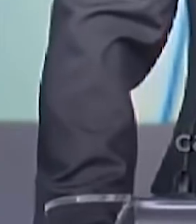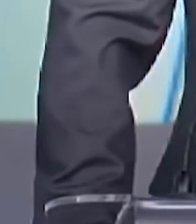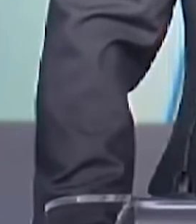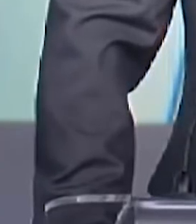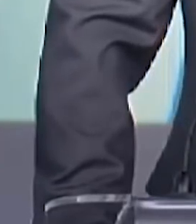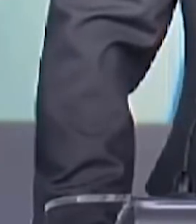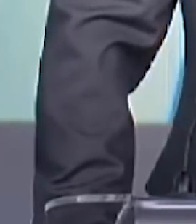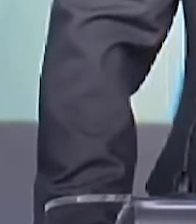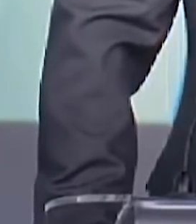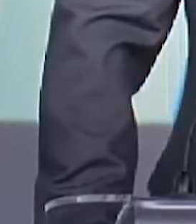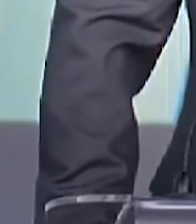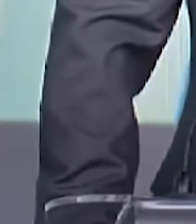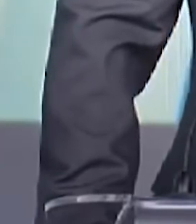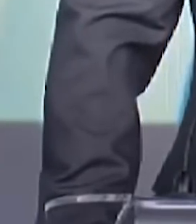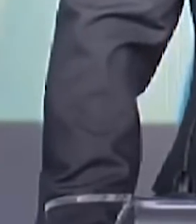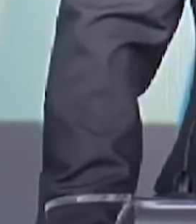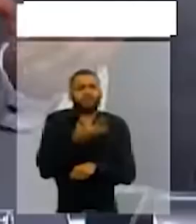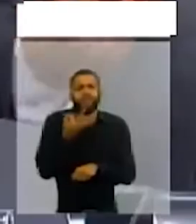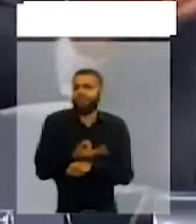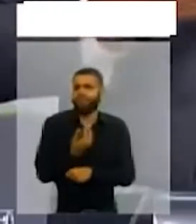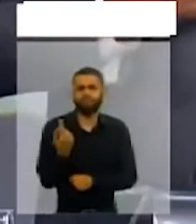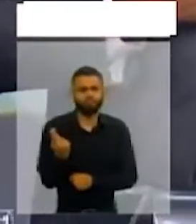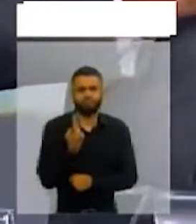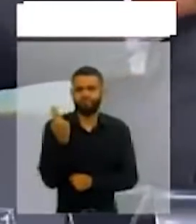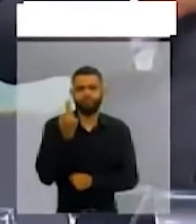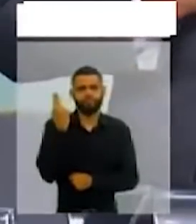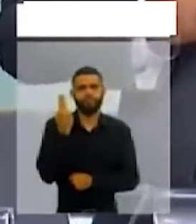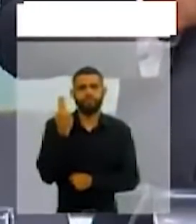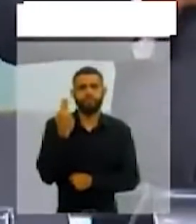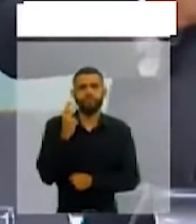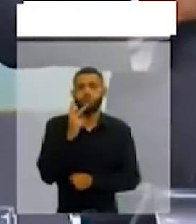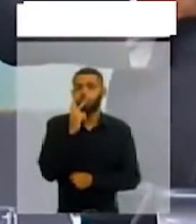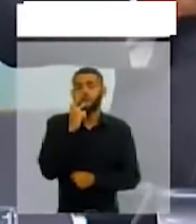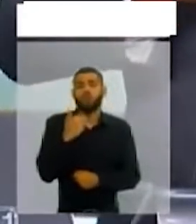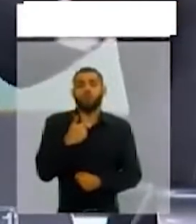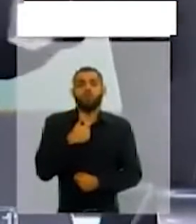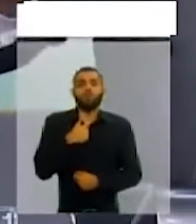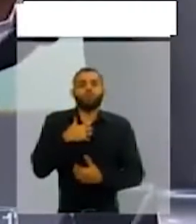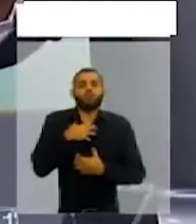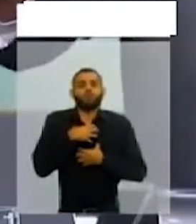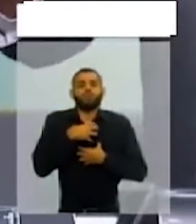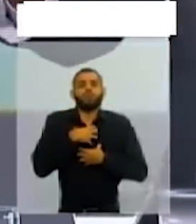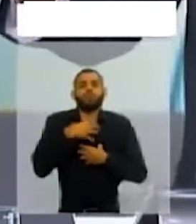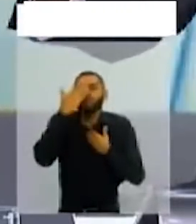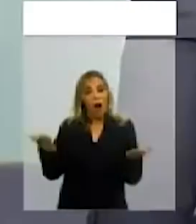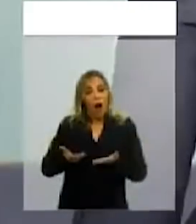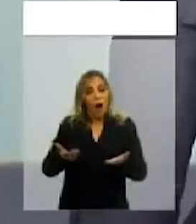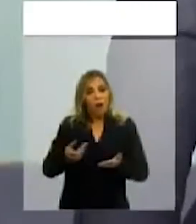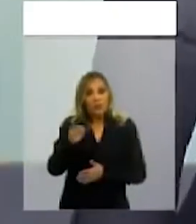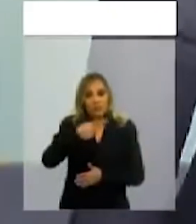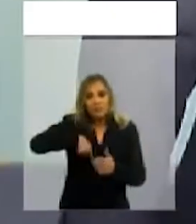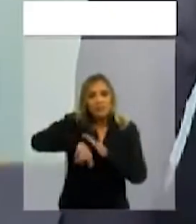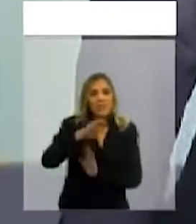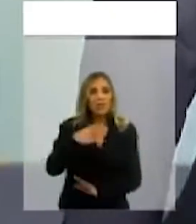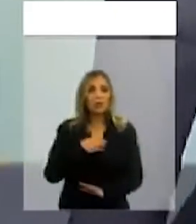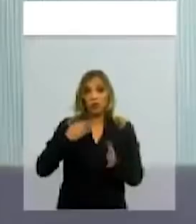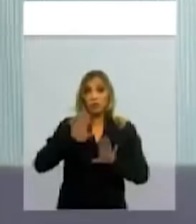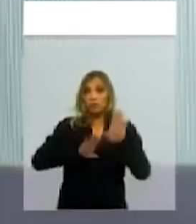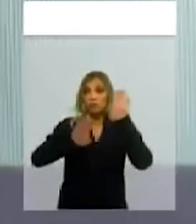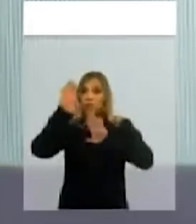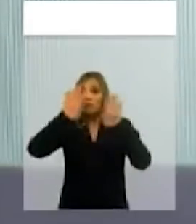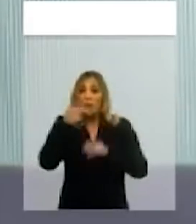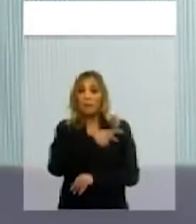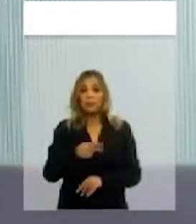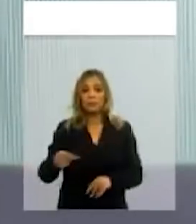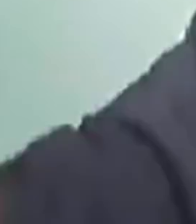em sinais. Está repreendido em nome do Senhor Jesus. Então eu me sinto, sabe qual é? Eu estou aqui agradecendo a Deus aqui agora. Sabe qual foi a conclusão que eu tirei? Que eu